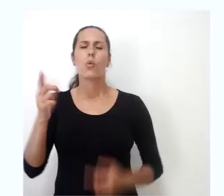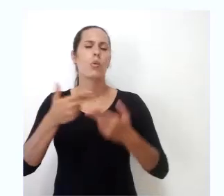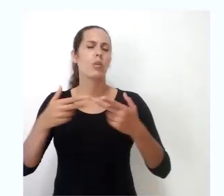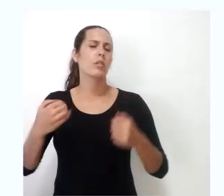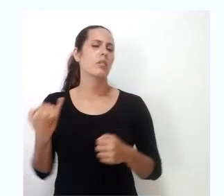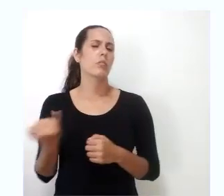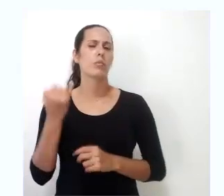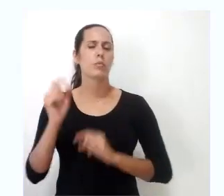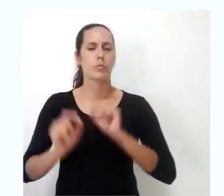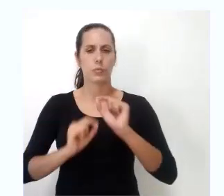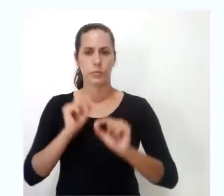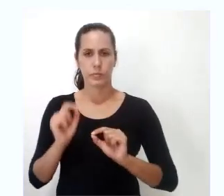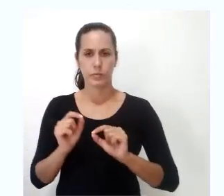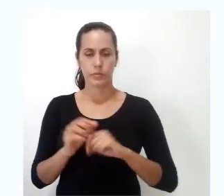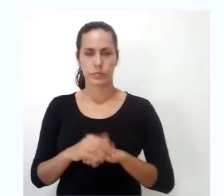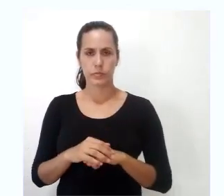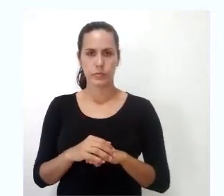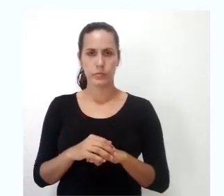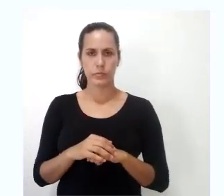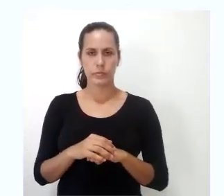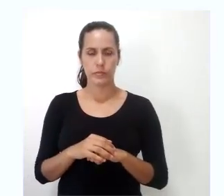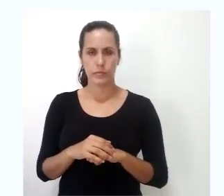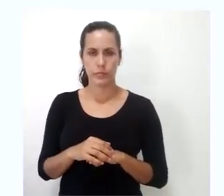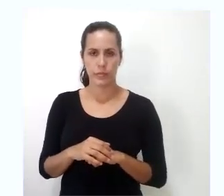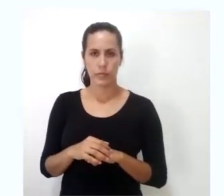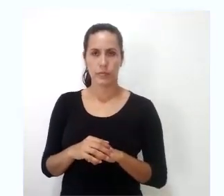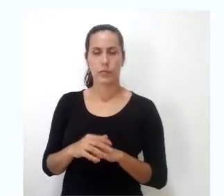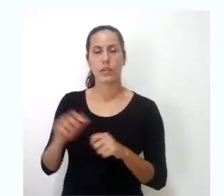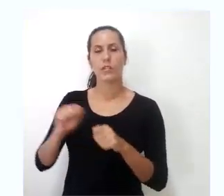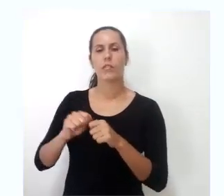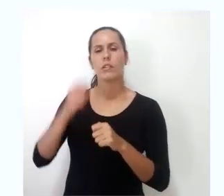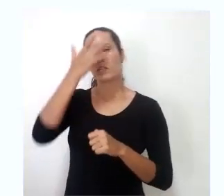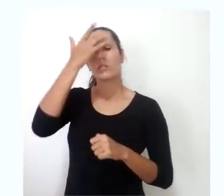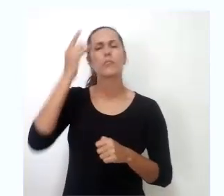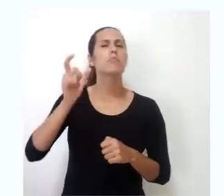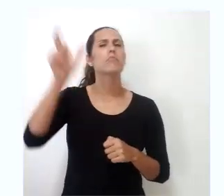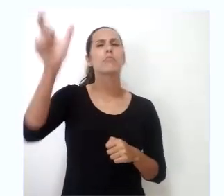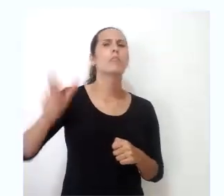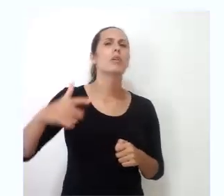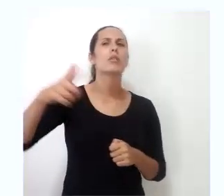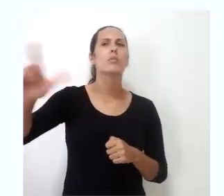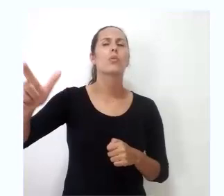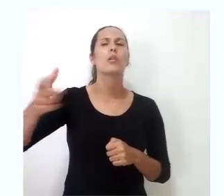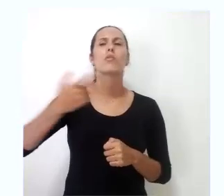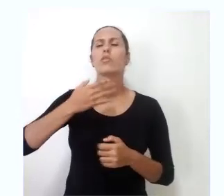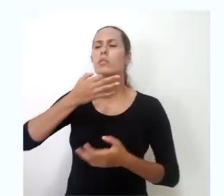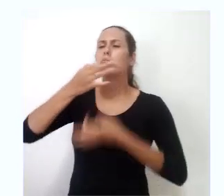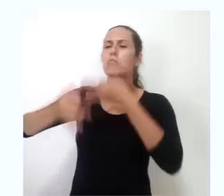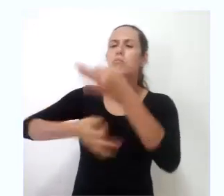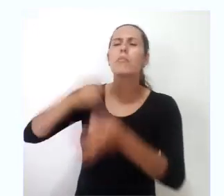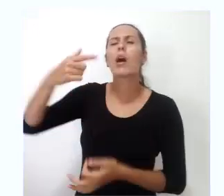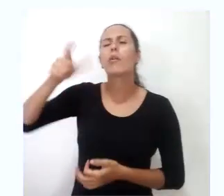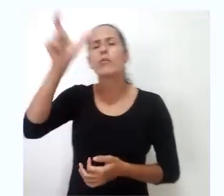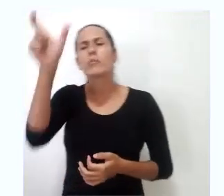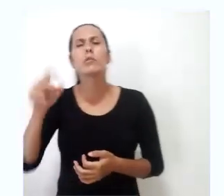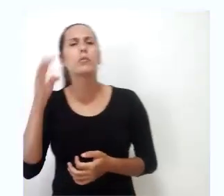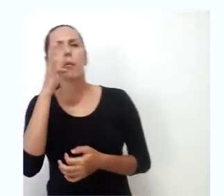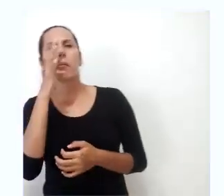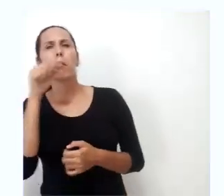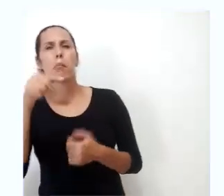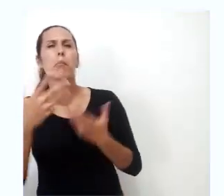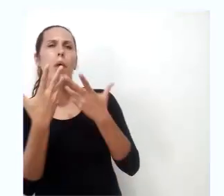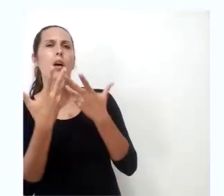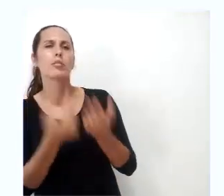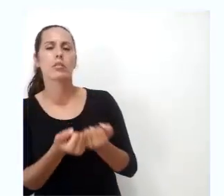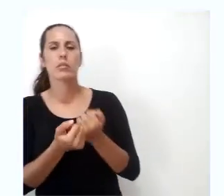sempre importante, certo? É fazer com que alguém aceite a sua ideia, sempre o quê? Utilizando fatos,